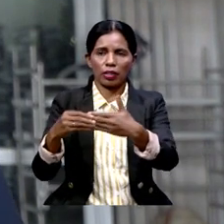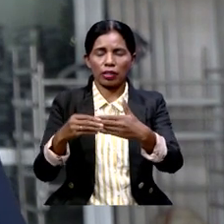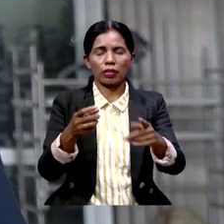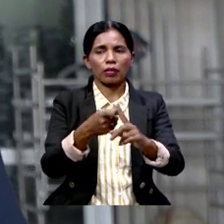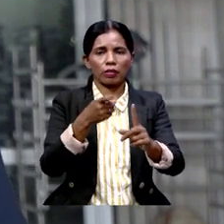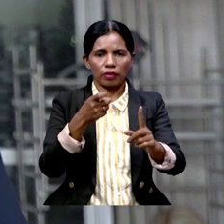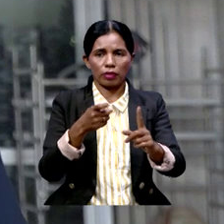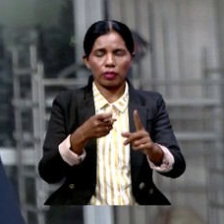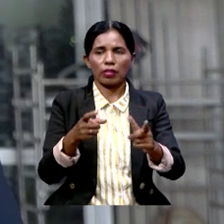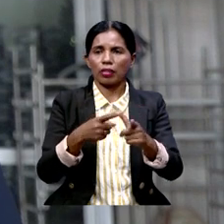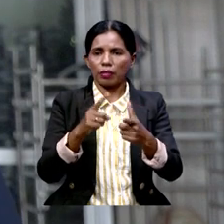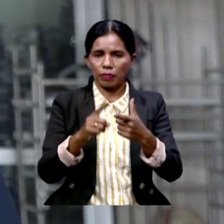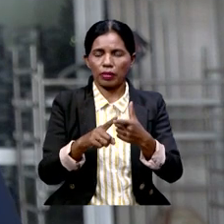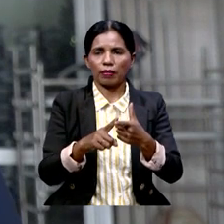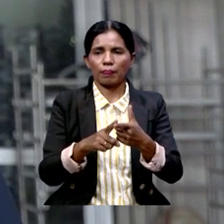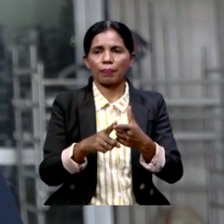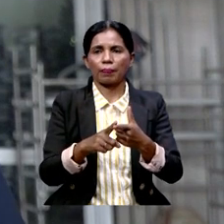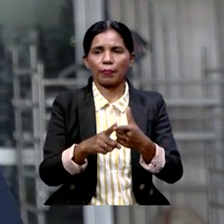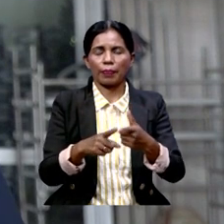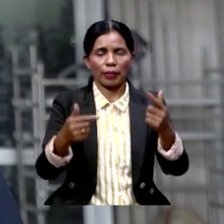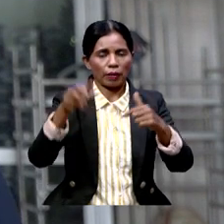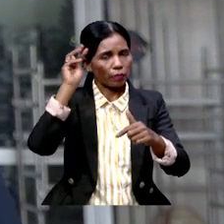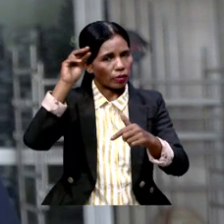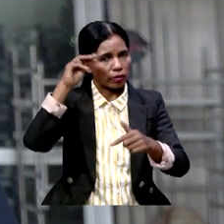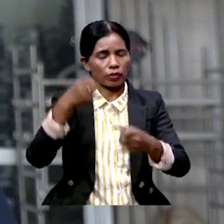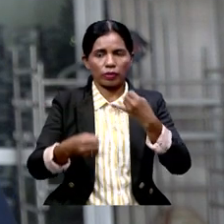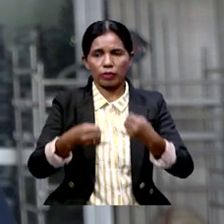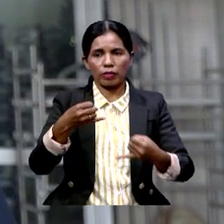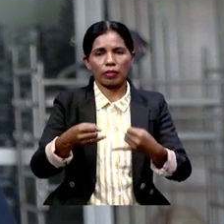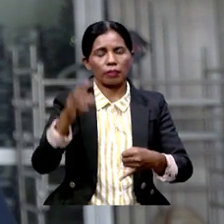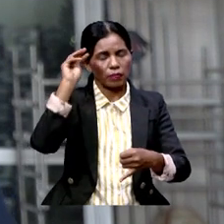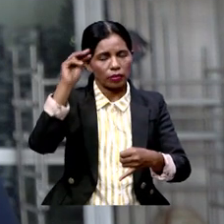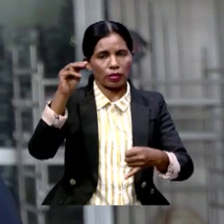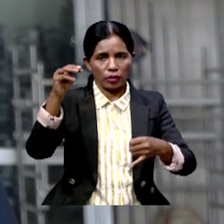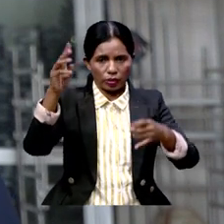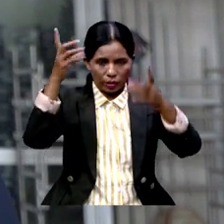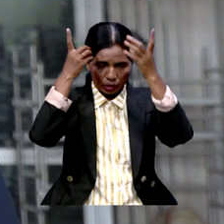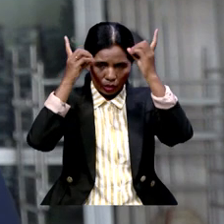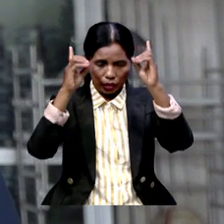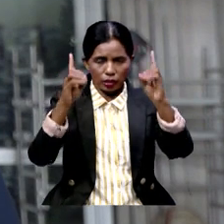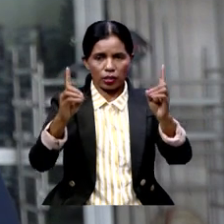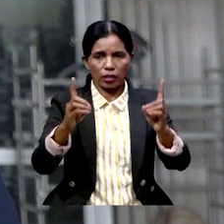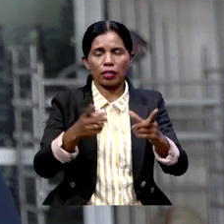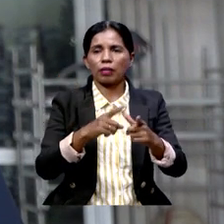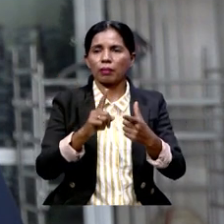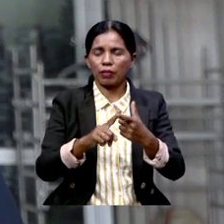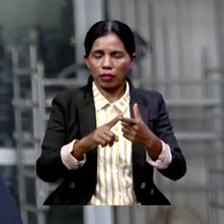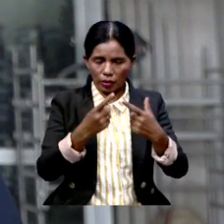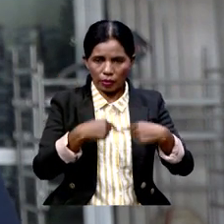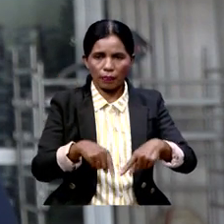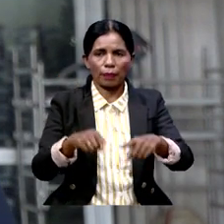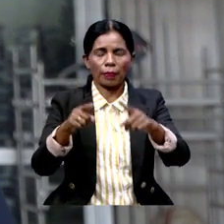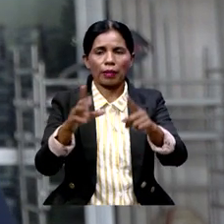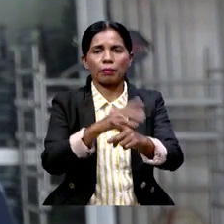geral depois tene ma ka mai to ministério sisa depois ministério sisa de siri e depois ma ka ba fa le